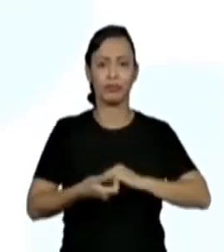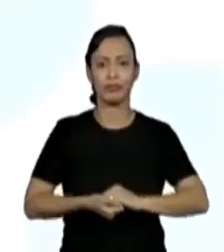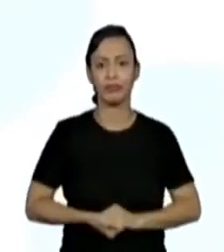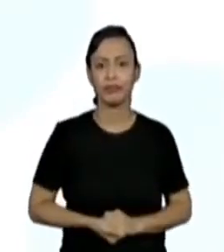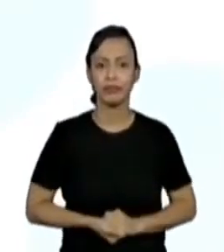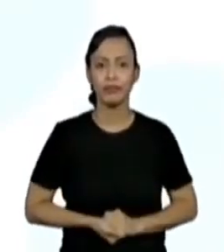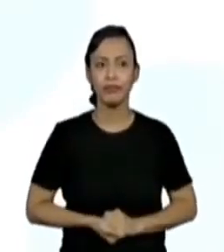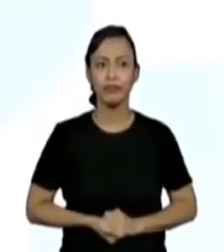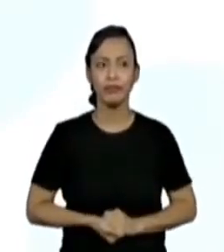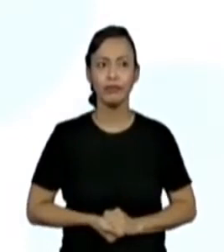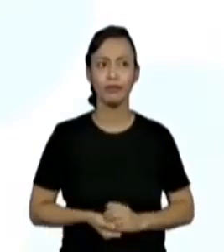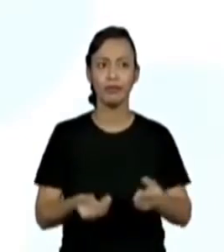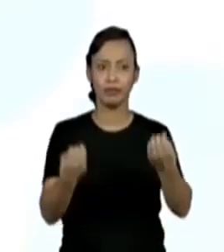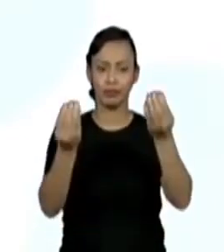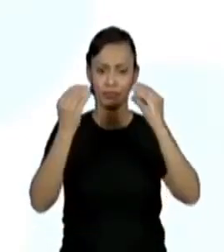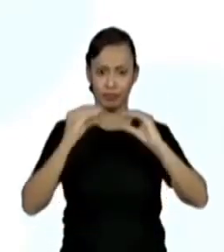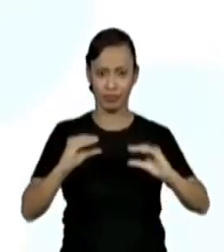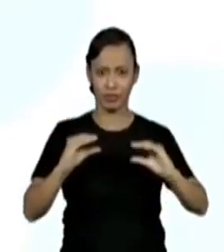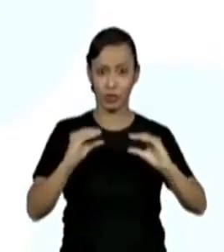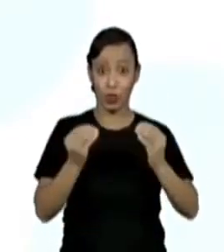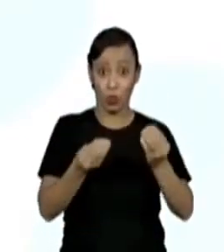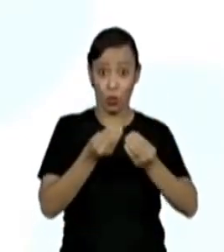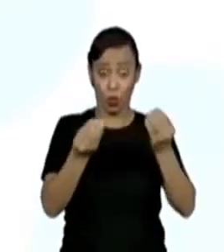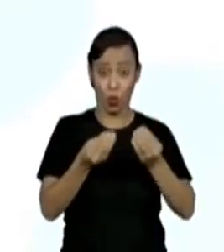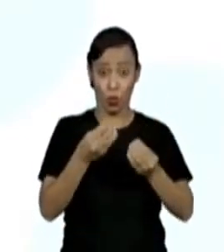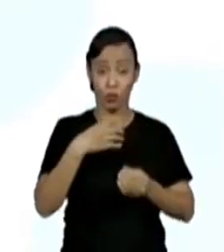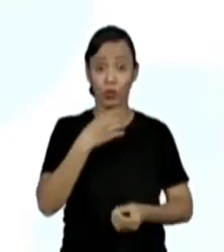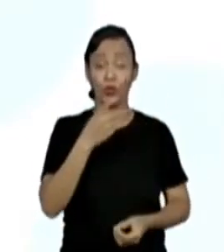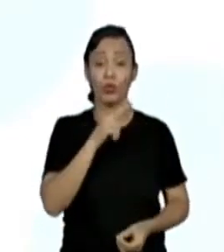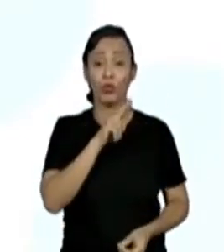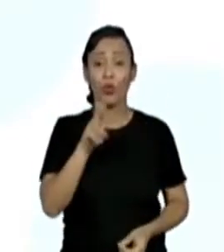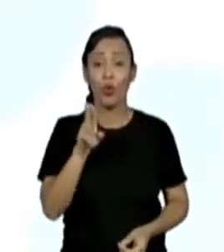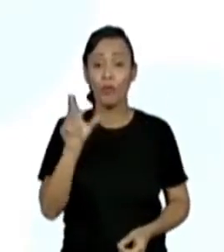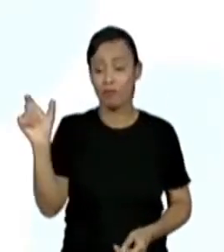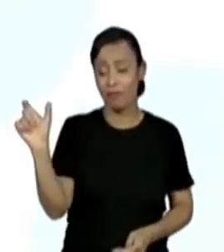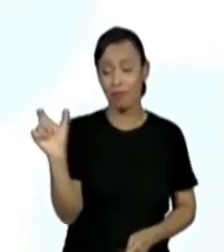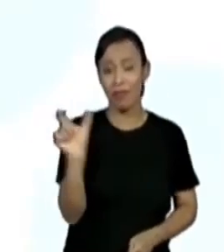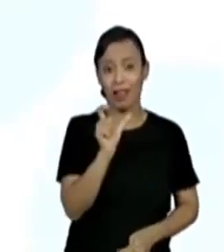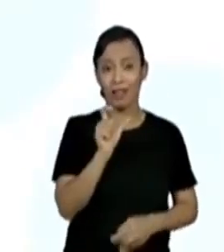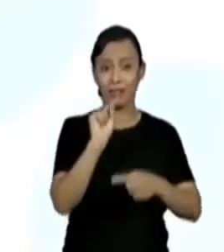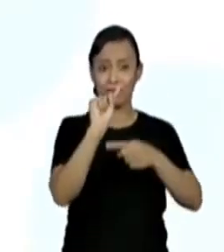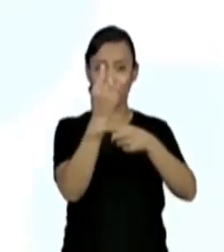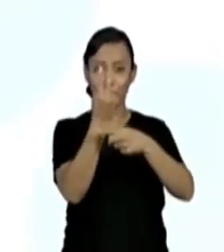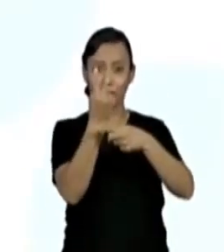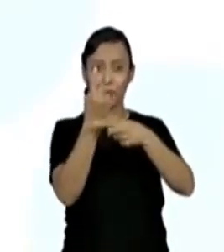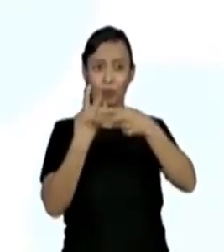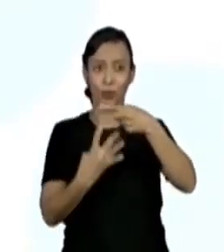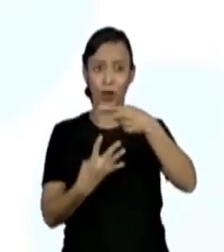extenso escrita por extenso a gente registra então 1/4